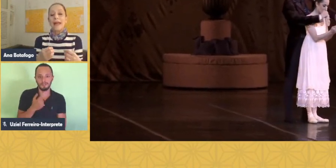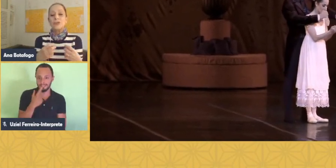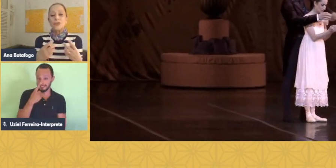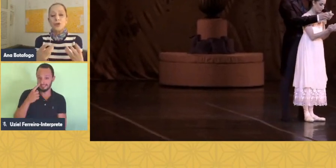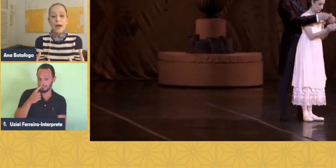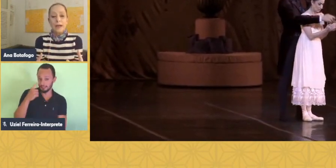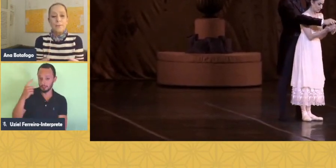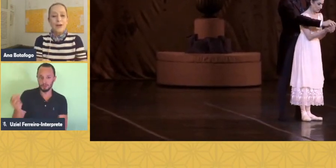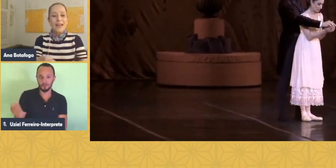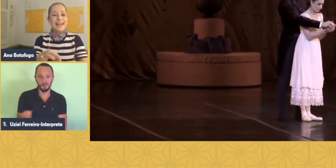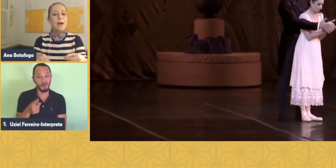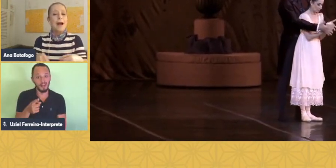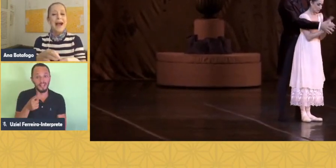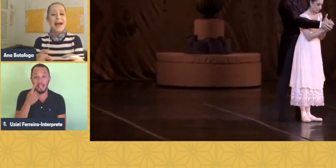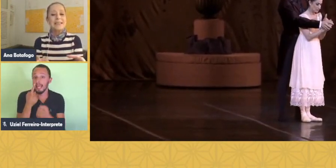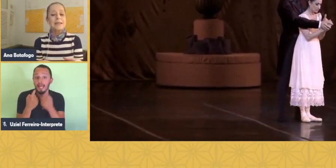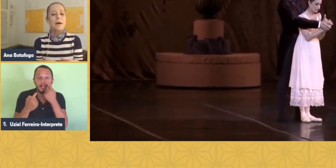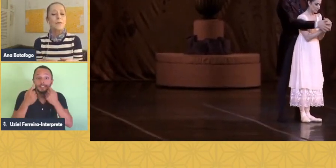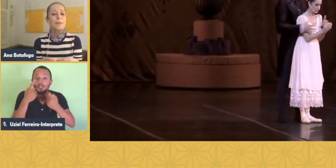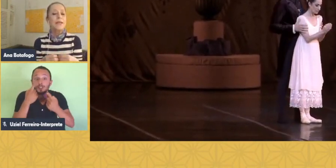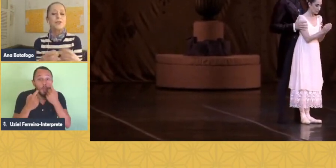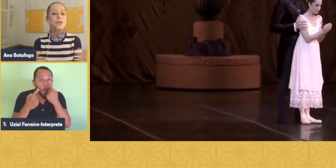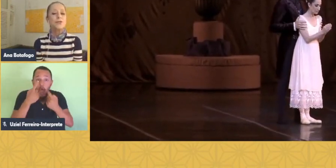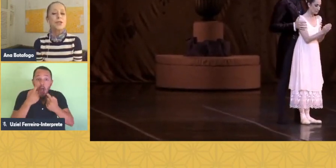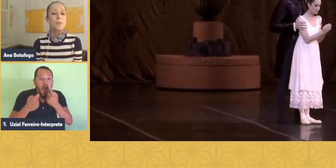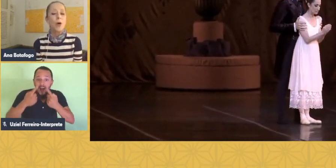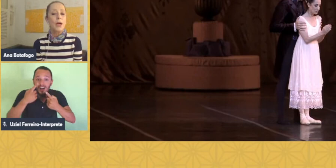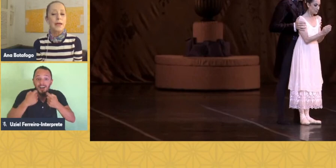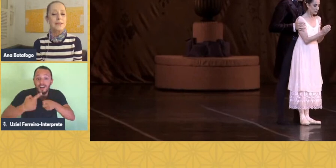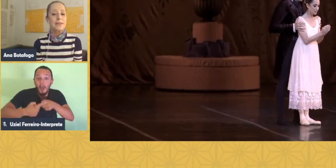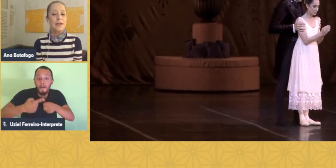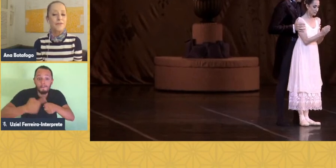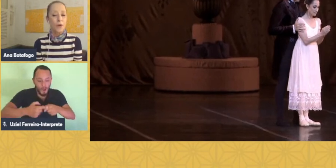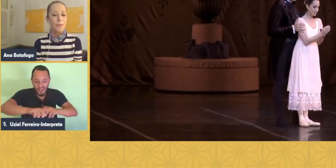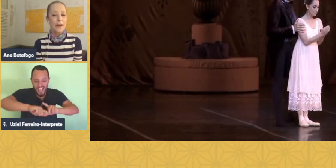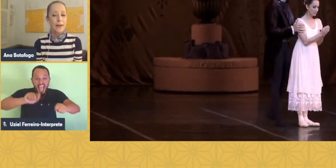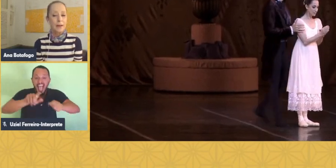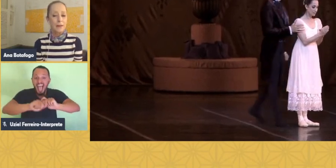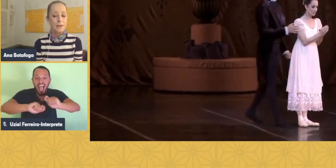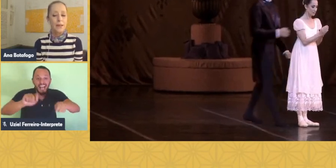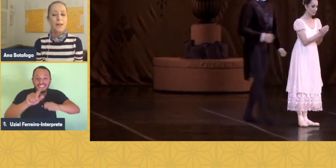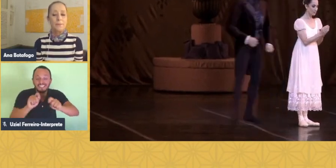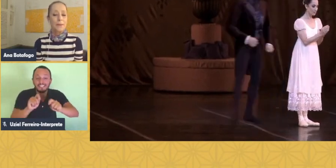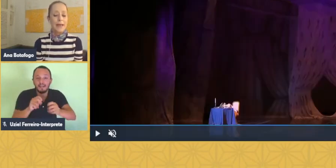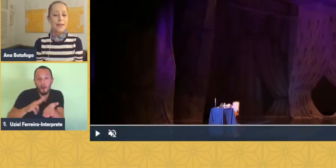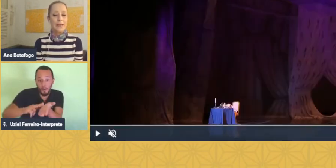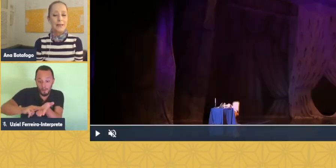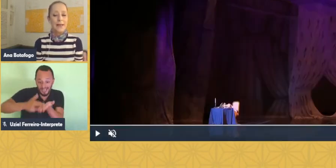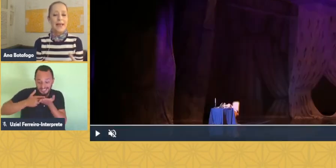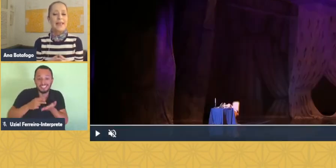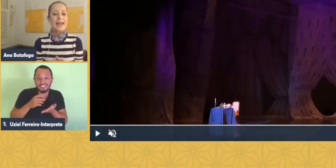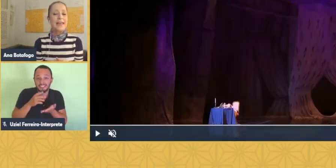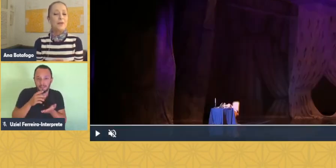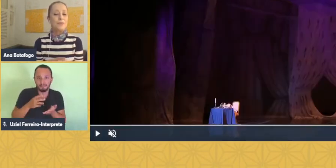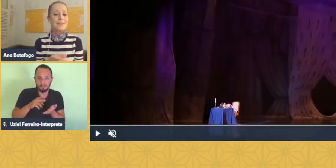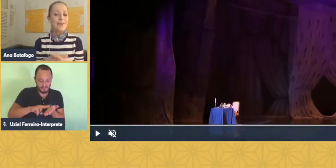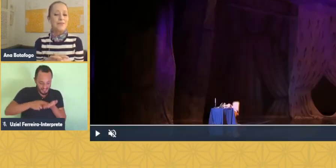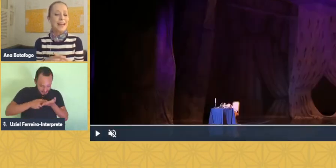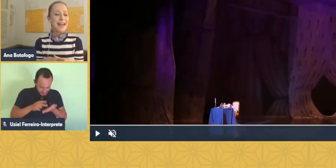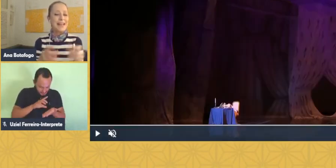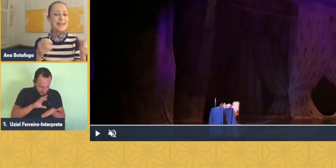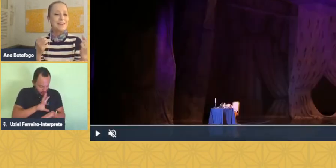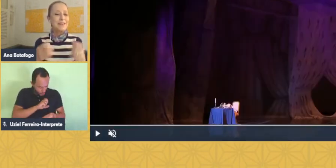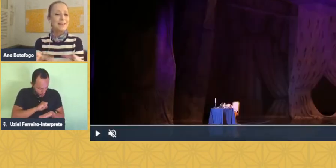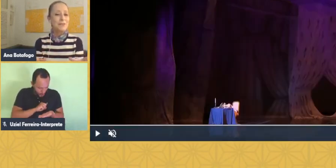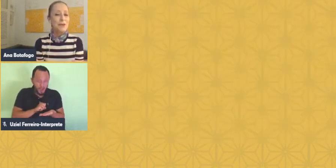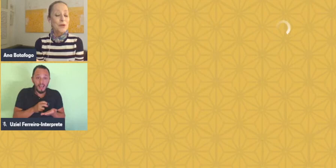como é a hora porque ele rasga o bilhetinho de amor que ela escreveu para ela para ele e ele